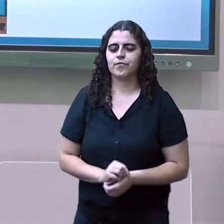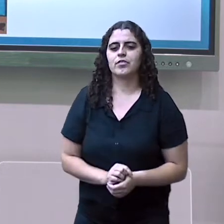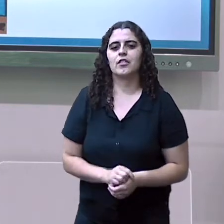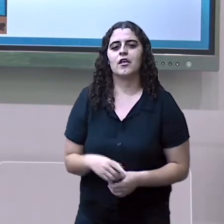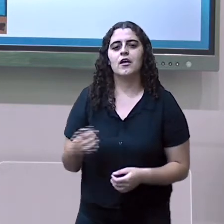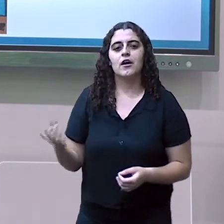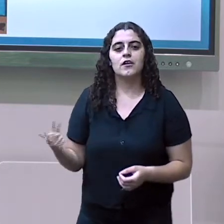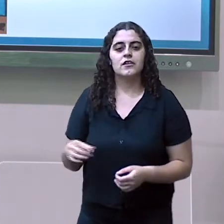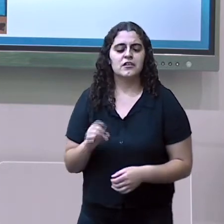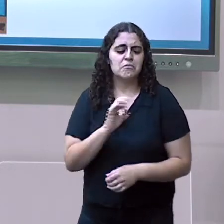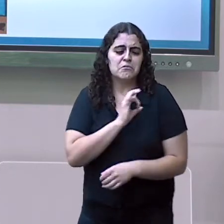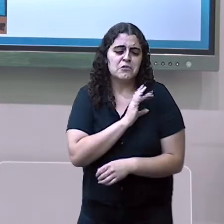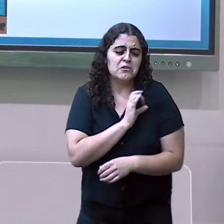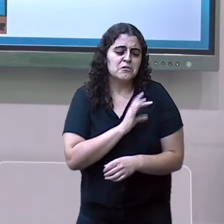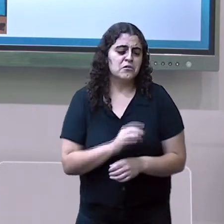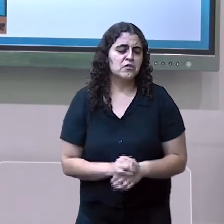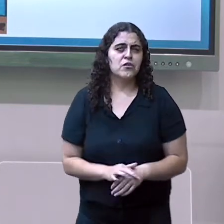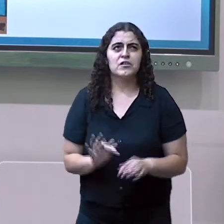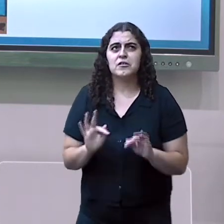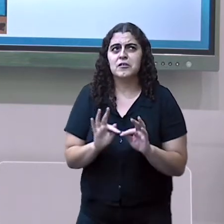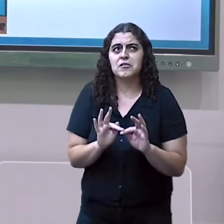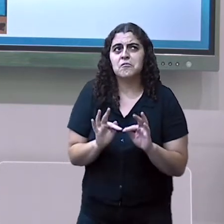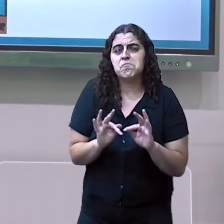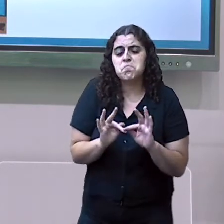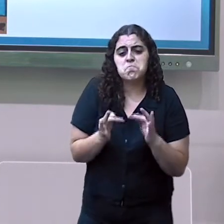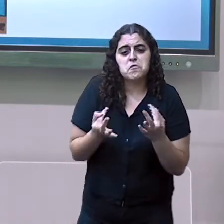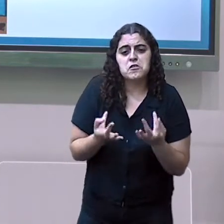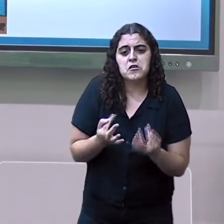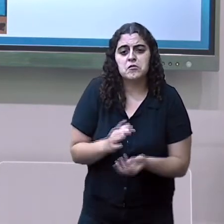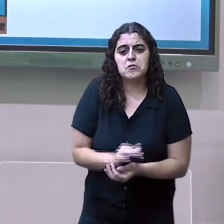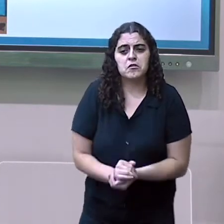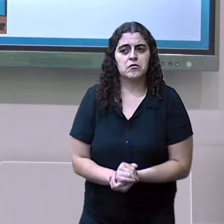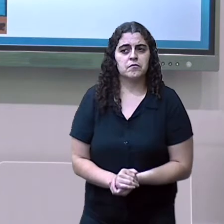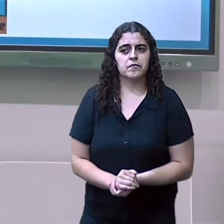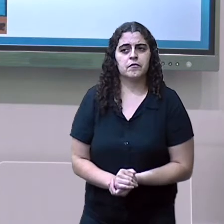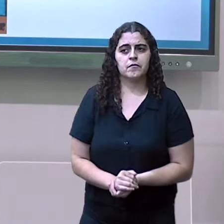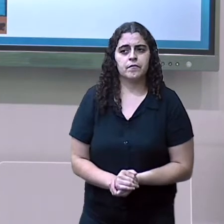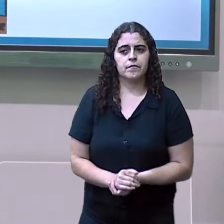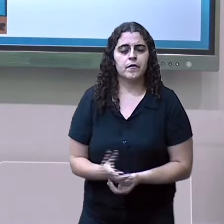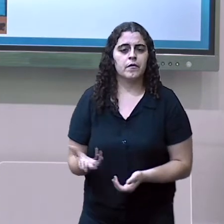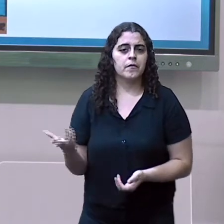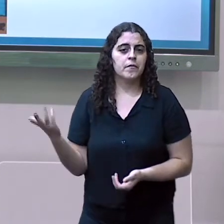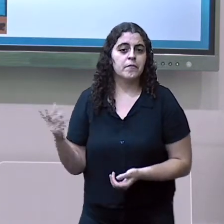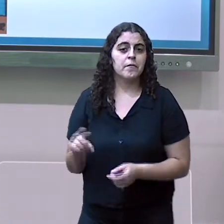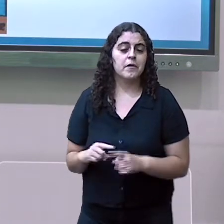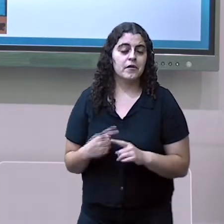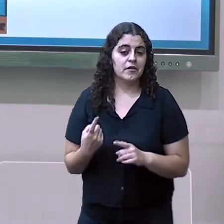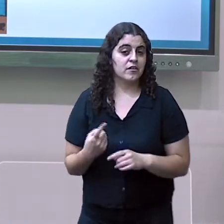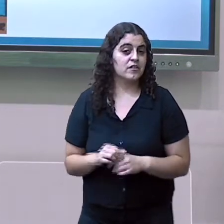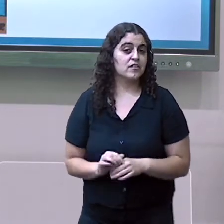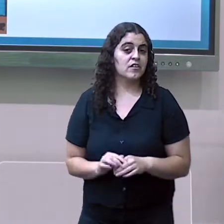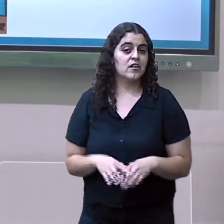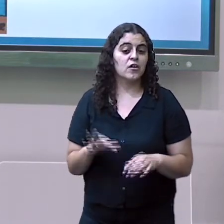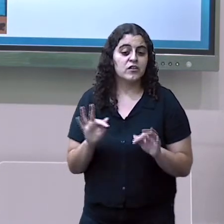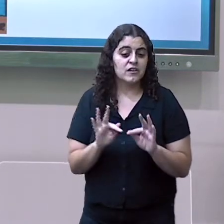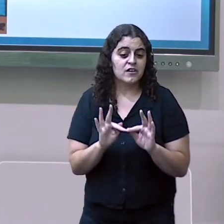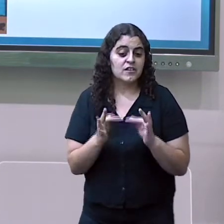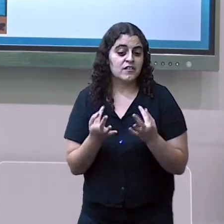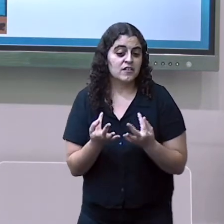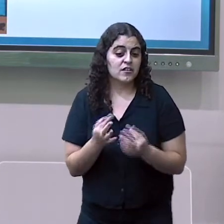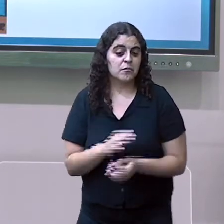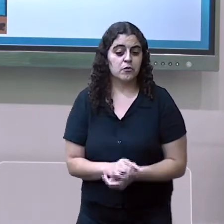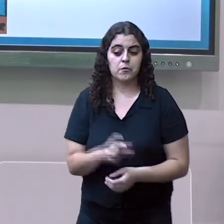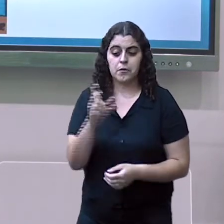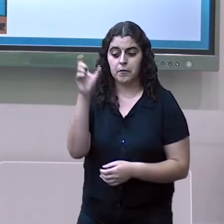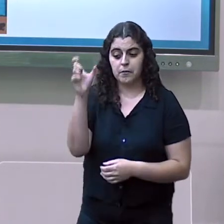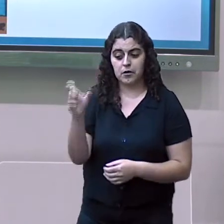vezes temos medos de coisas tão insignificantes, não é isso mesmo? Mas é insignificante para aquela